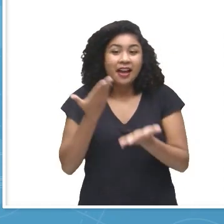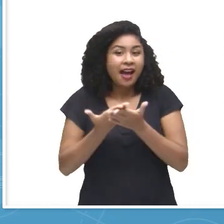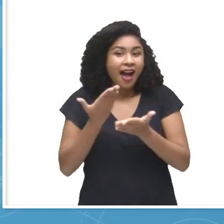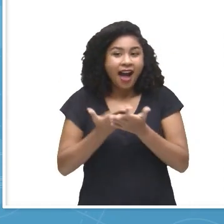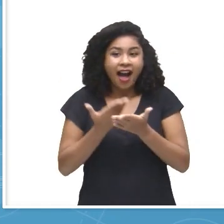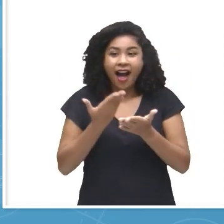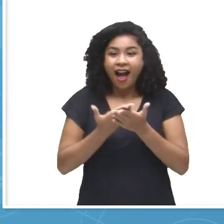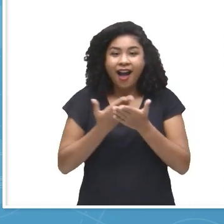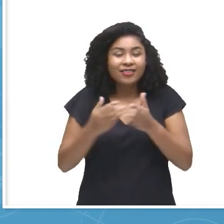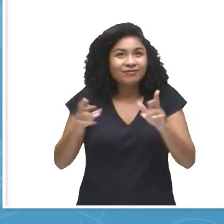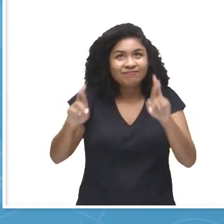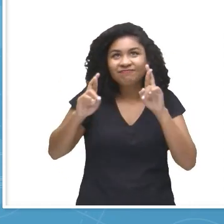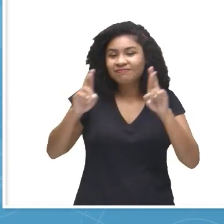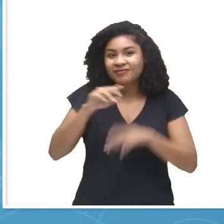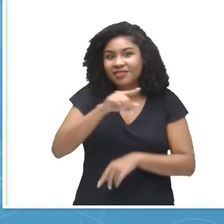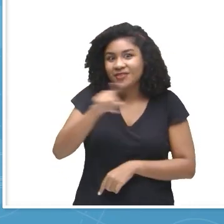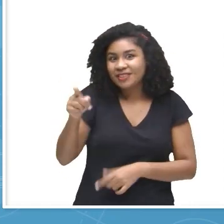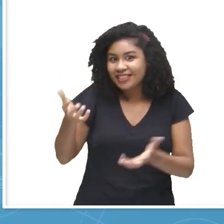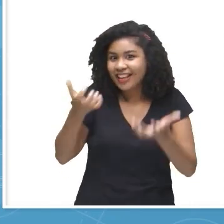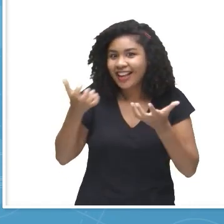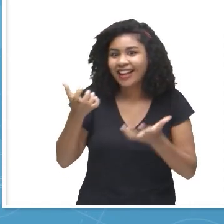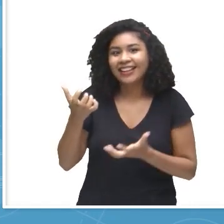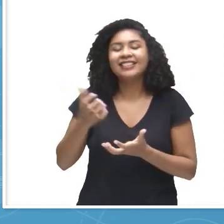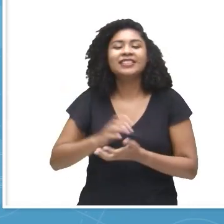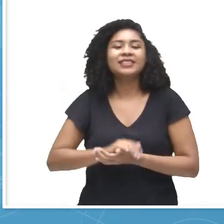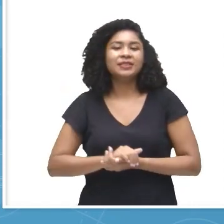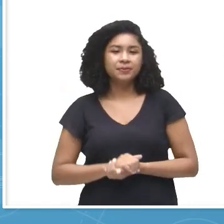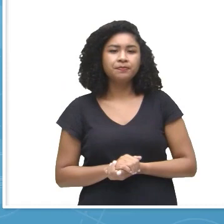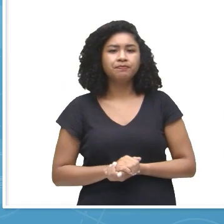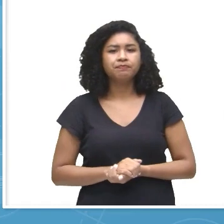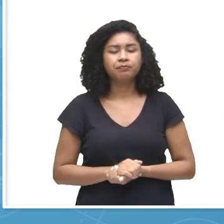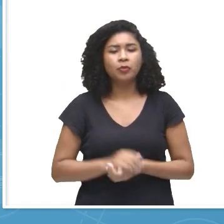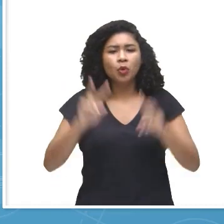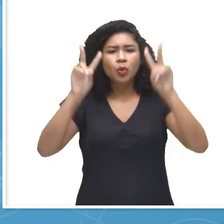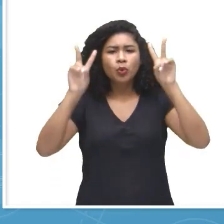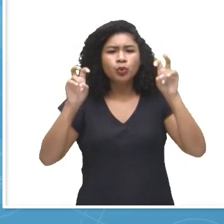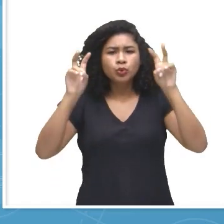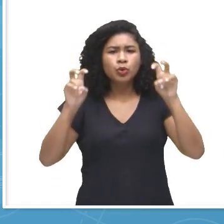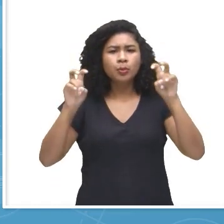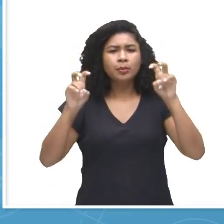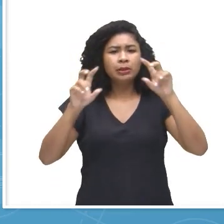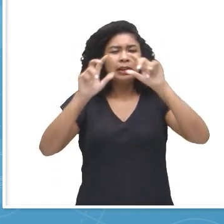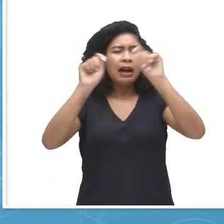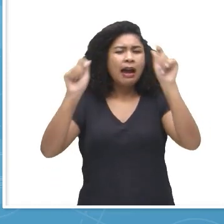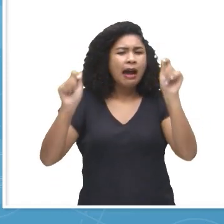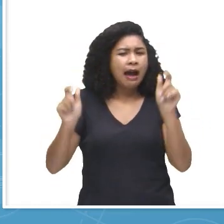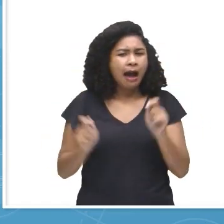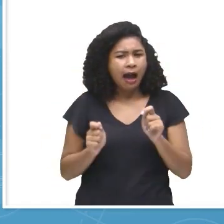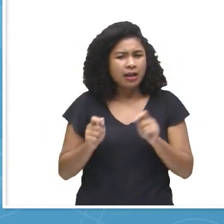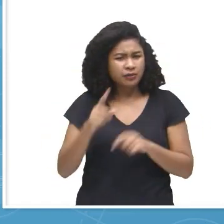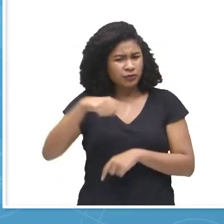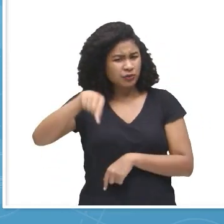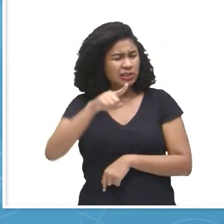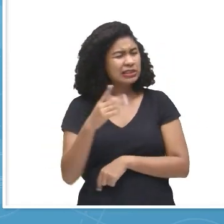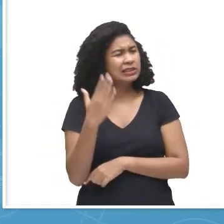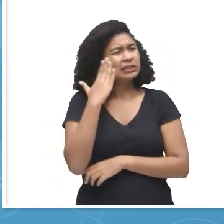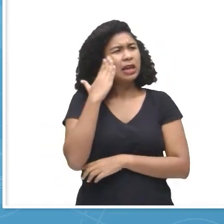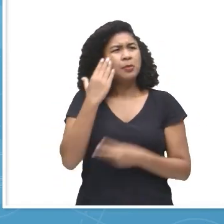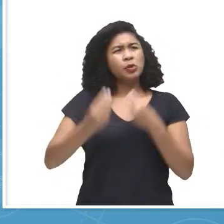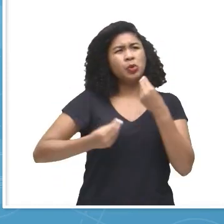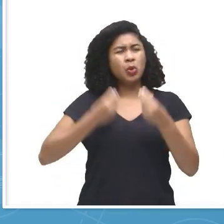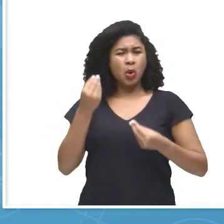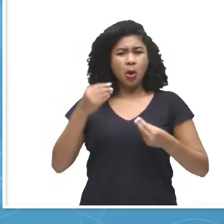começar a falar sobre arte, né? Como é que a arte se apresenta no nosso meio? Vocês já pararam para pensar? Gente, a gente